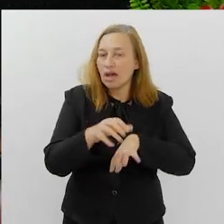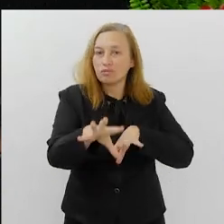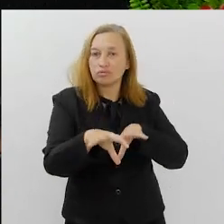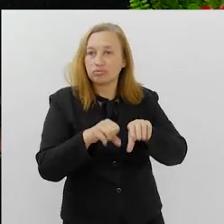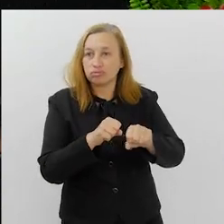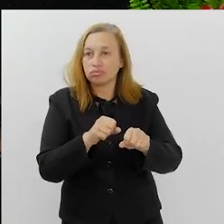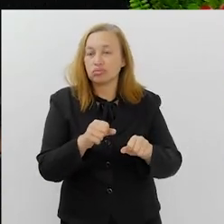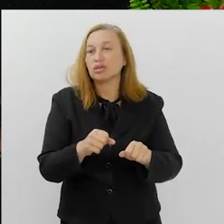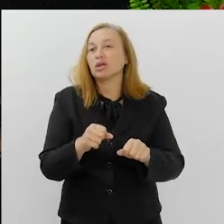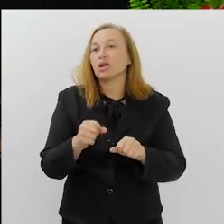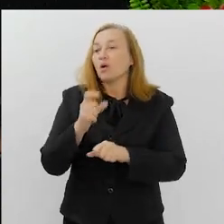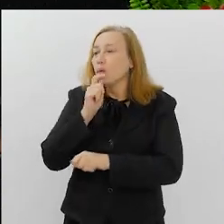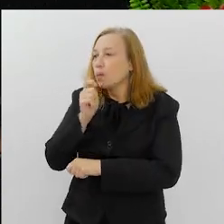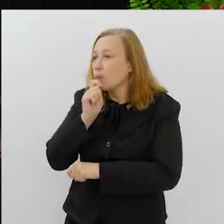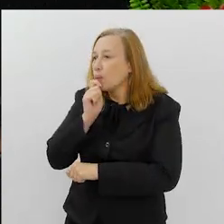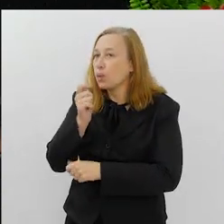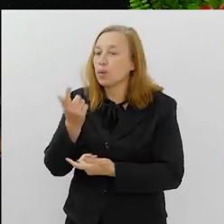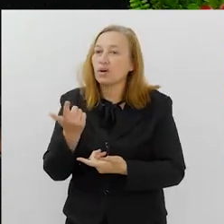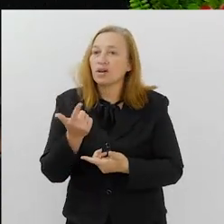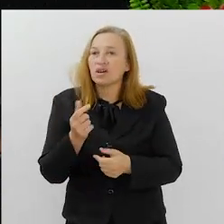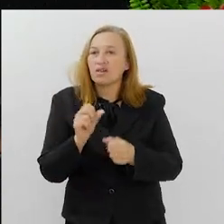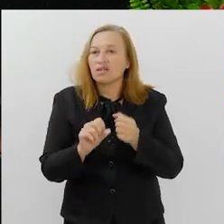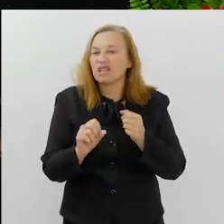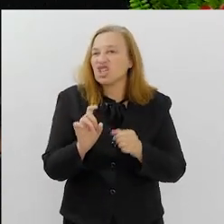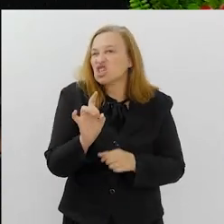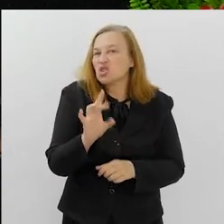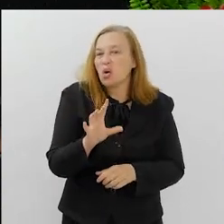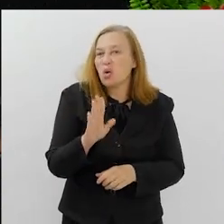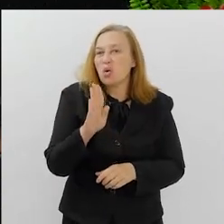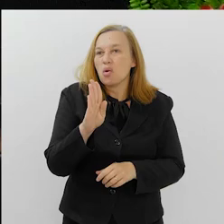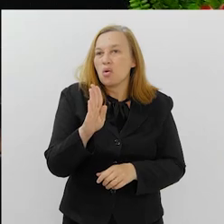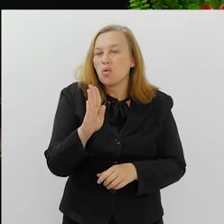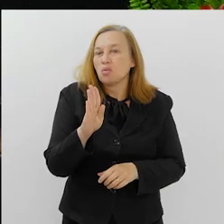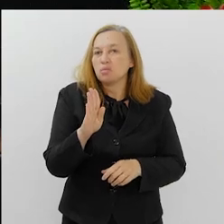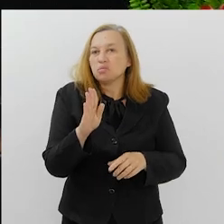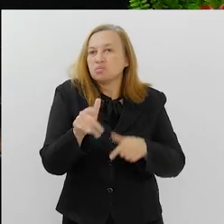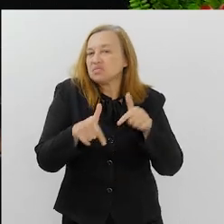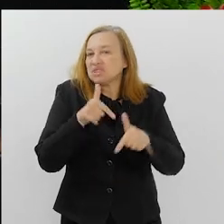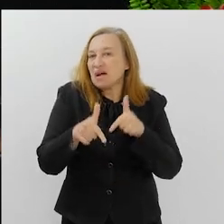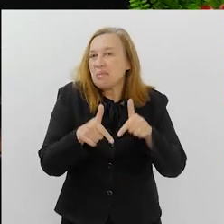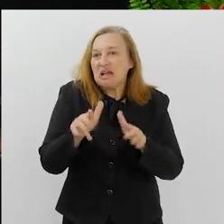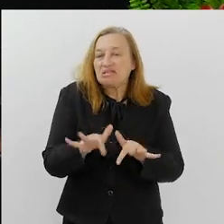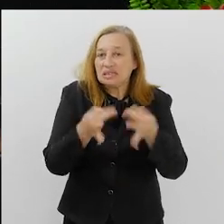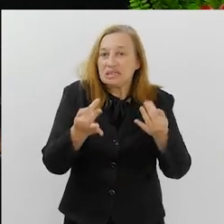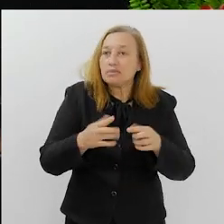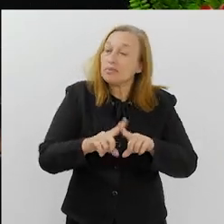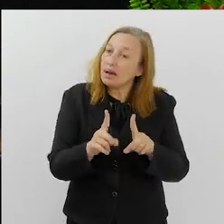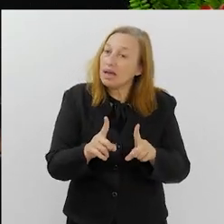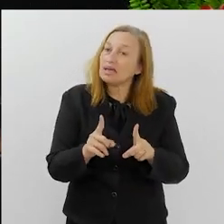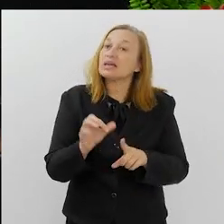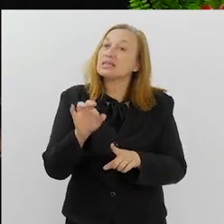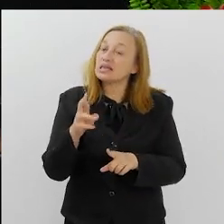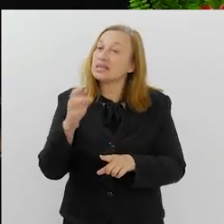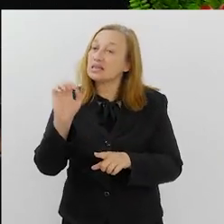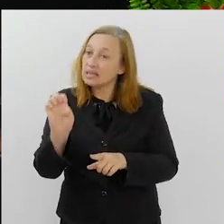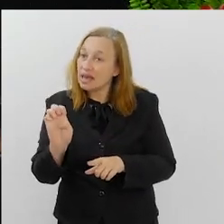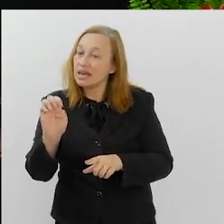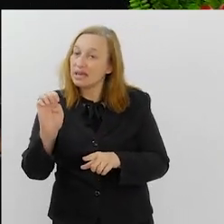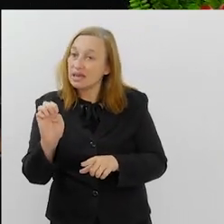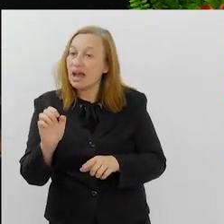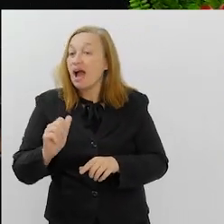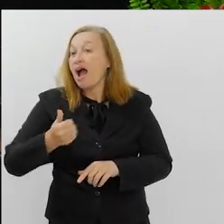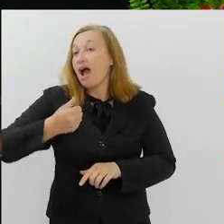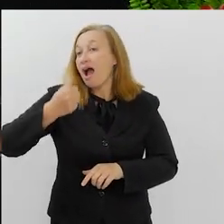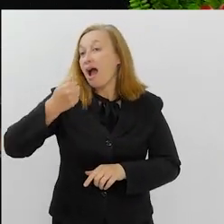dar uma categoria para eles, ao invés de fazer um... como se fosse um bico, né? Isso. O trabalho de arbitragem. Isso. E nessa Série A2 também teve um